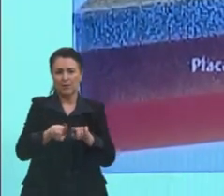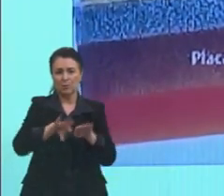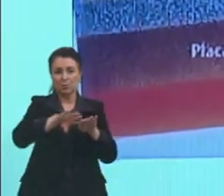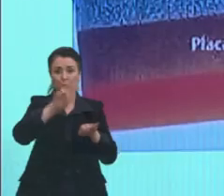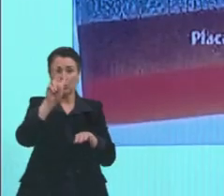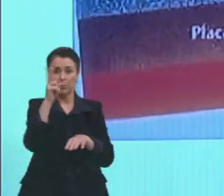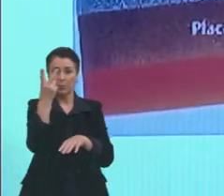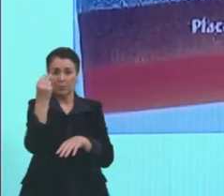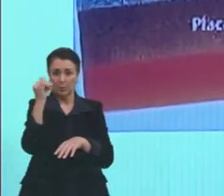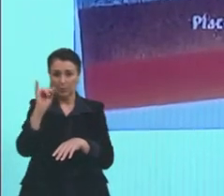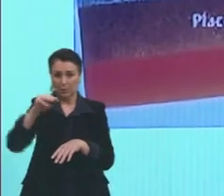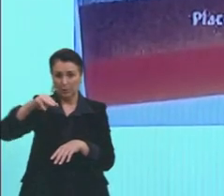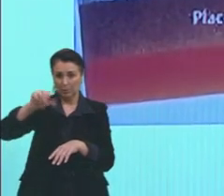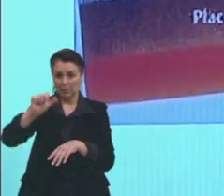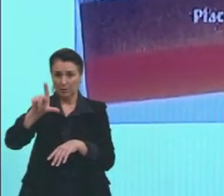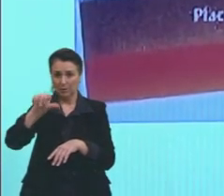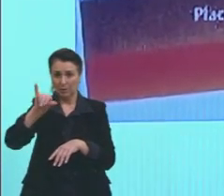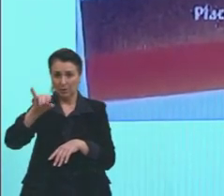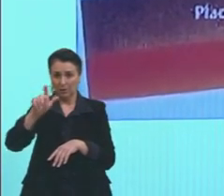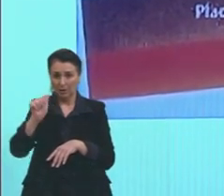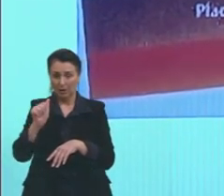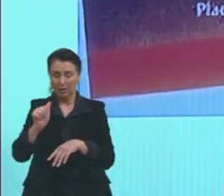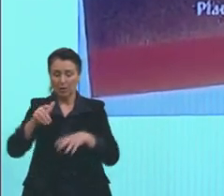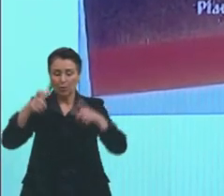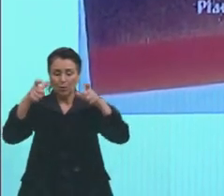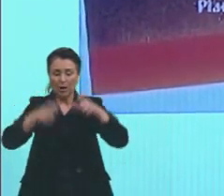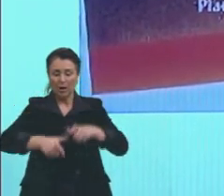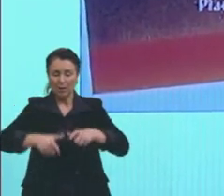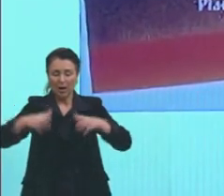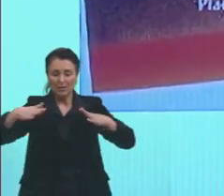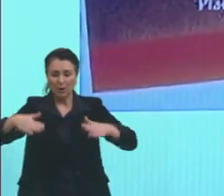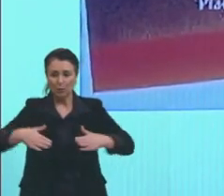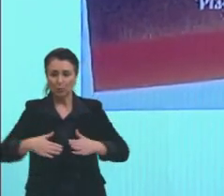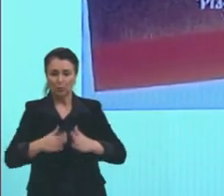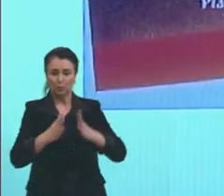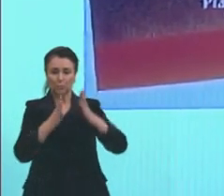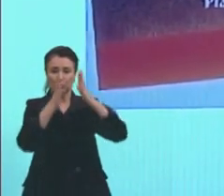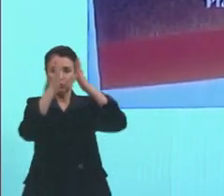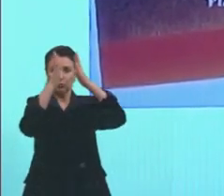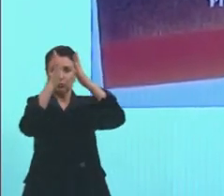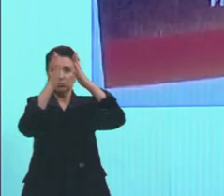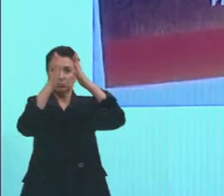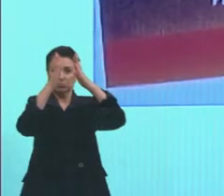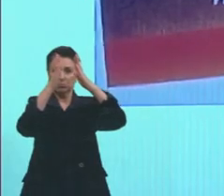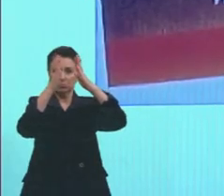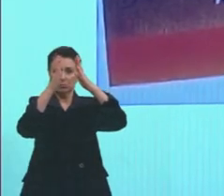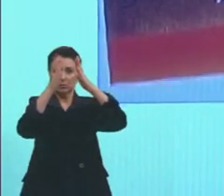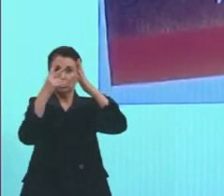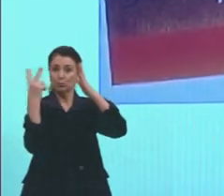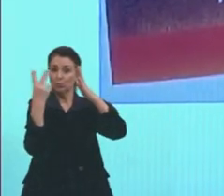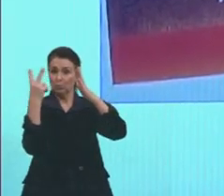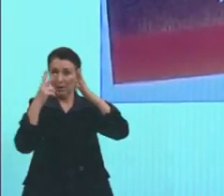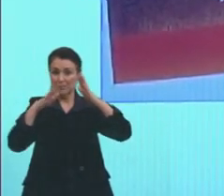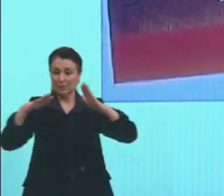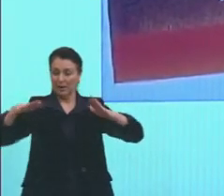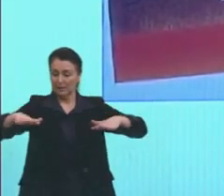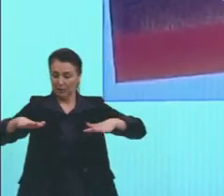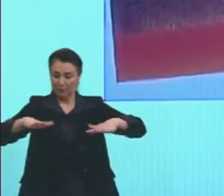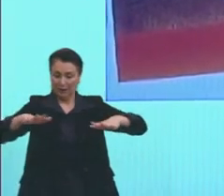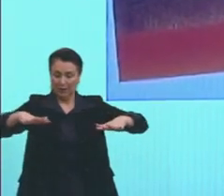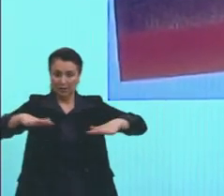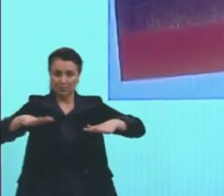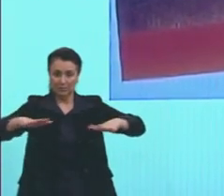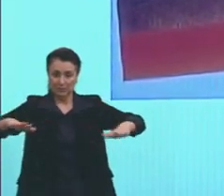certo onde nós temos o topo do mundo né o Everest nós vamos ter justamente duas placas extremamente fortes é